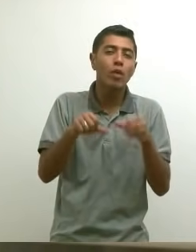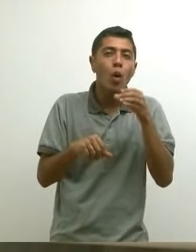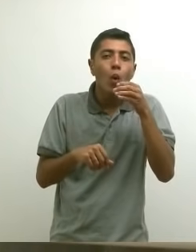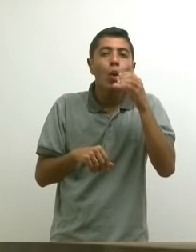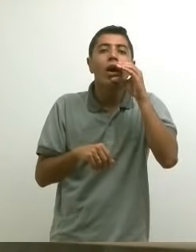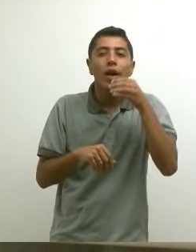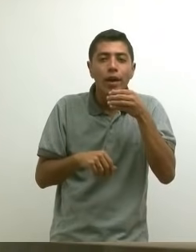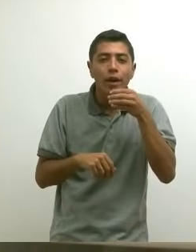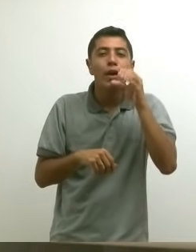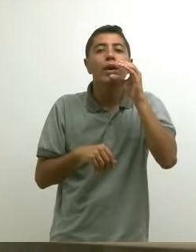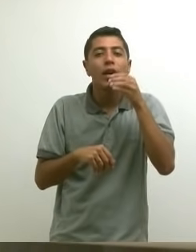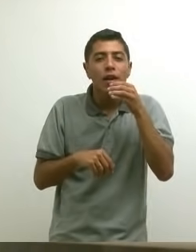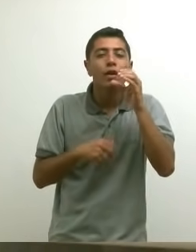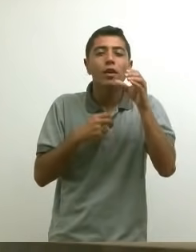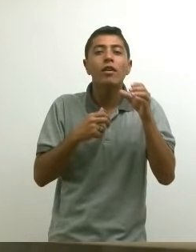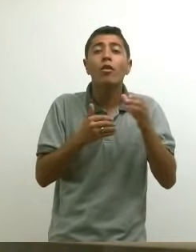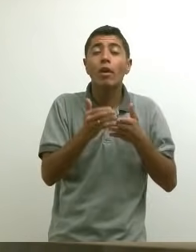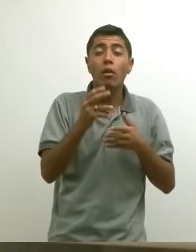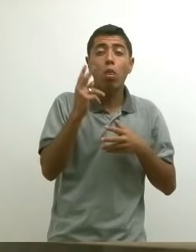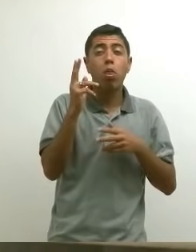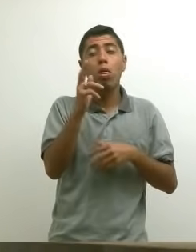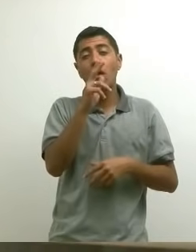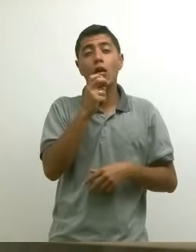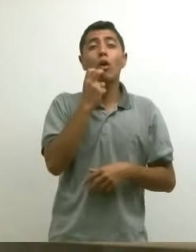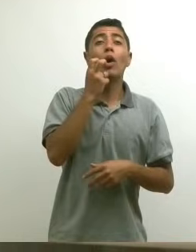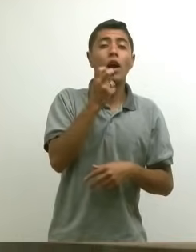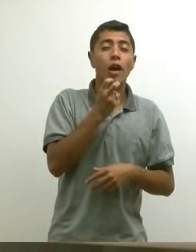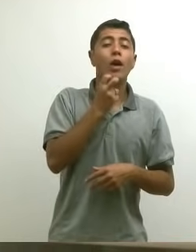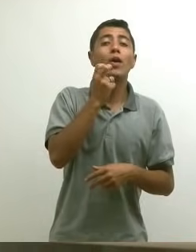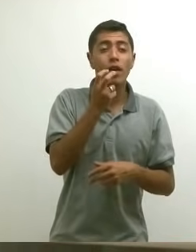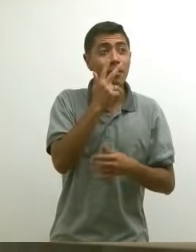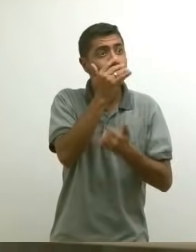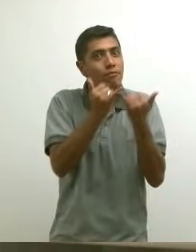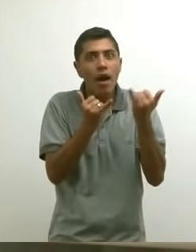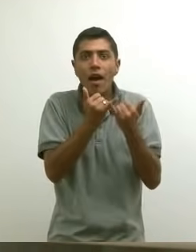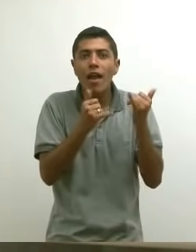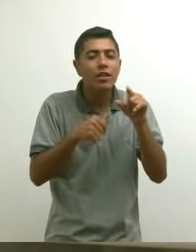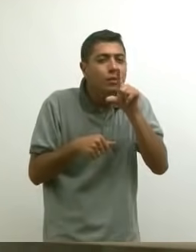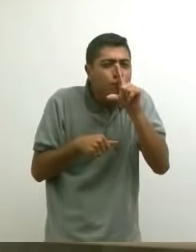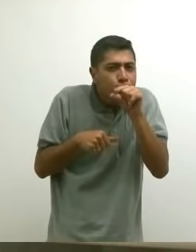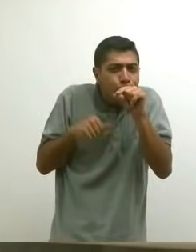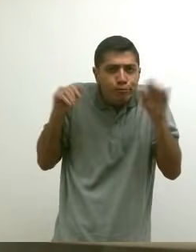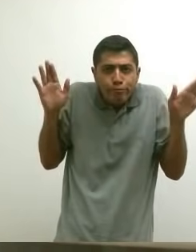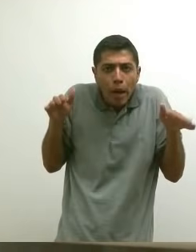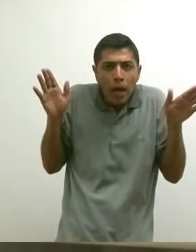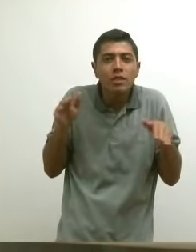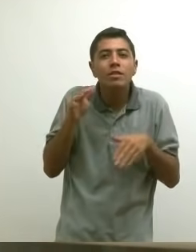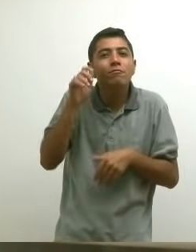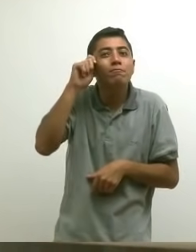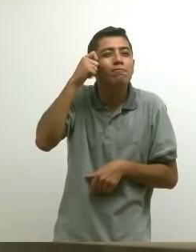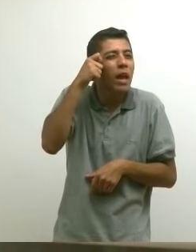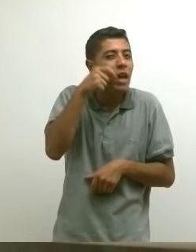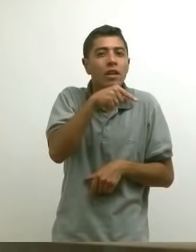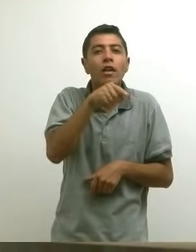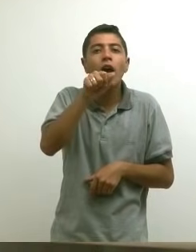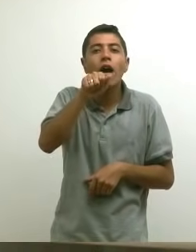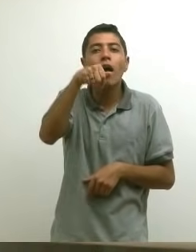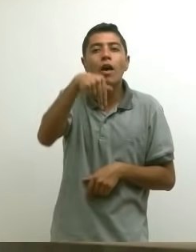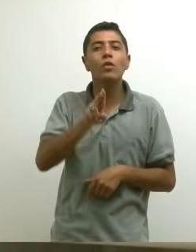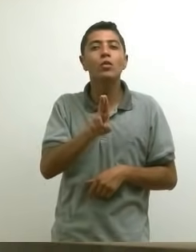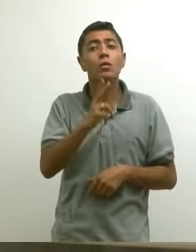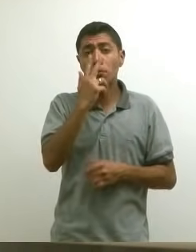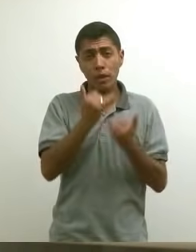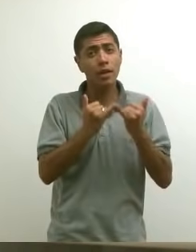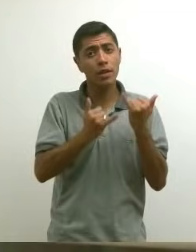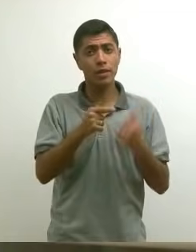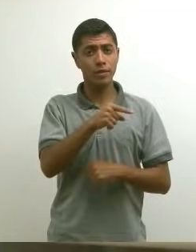esse som do pássaro num é muito importante a gente entender isso porque essa dimensão animal que tem a ver